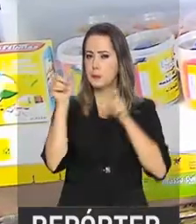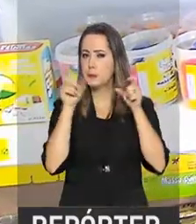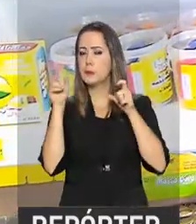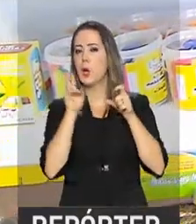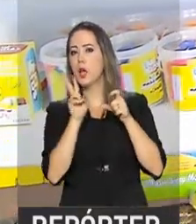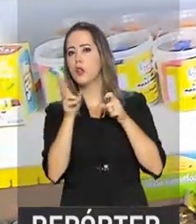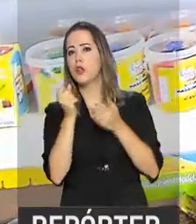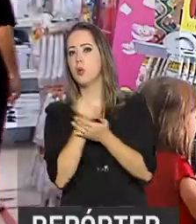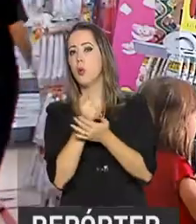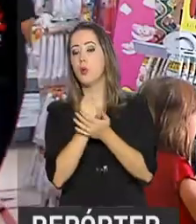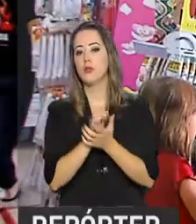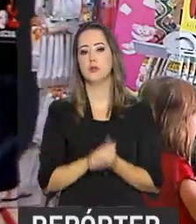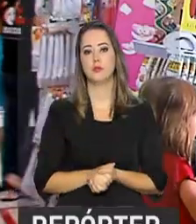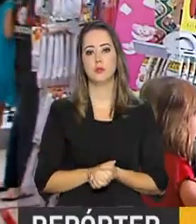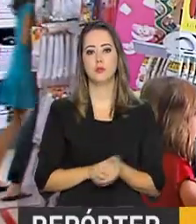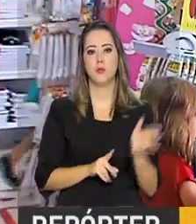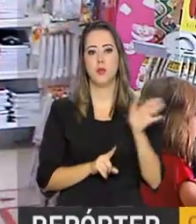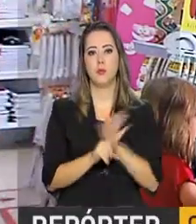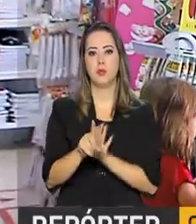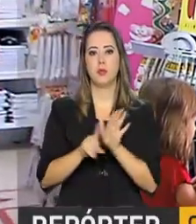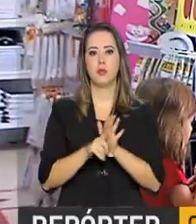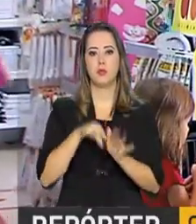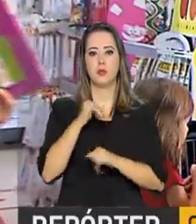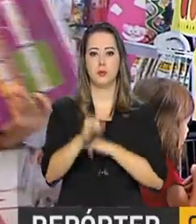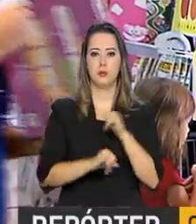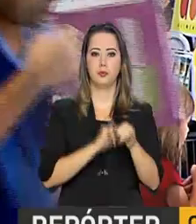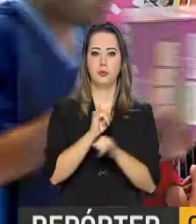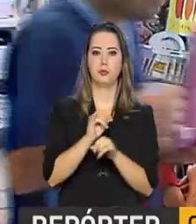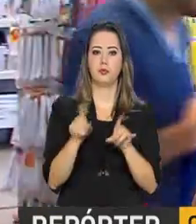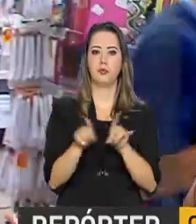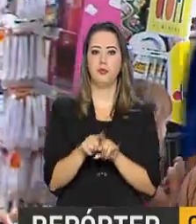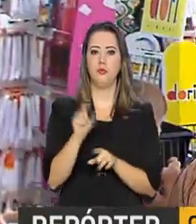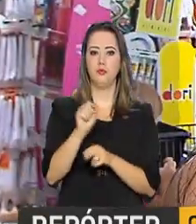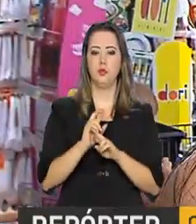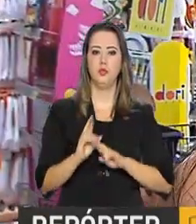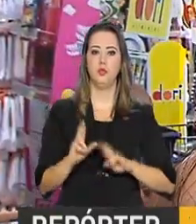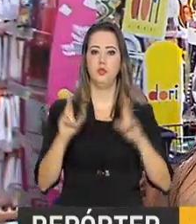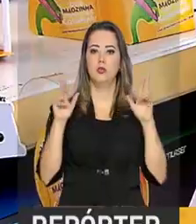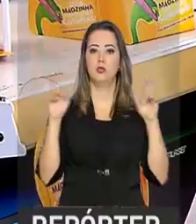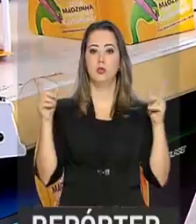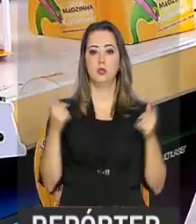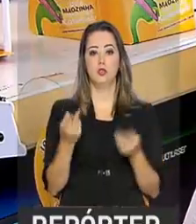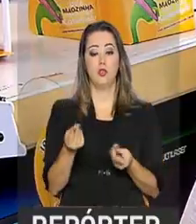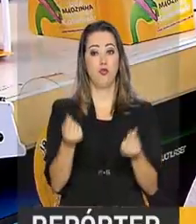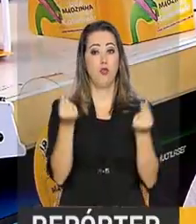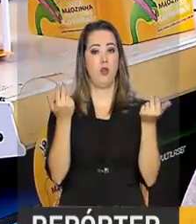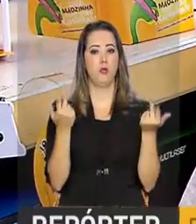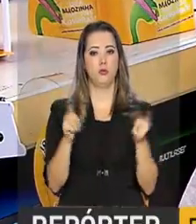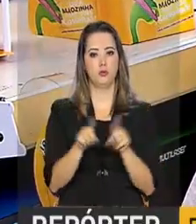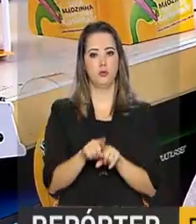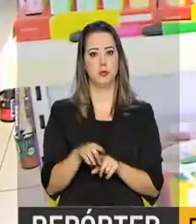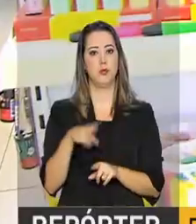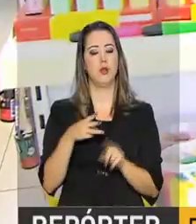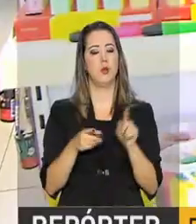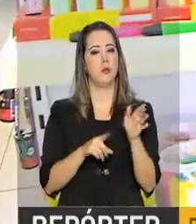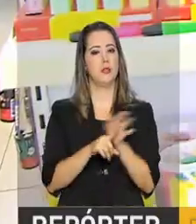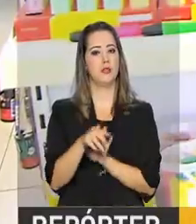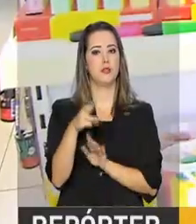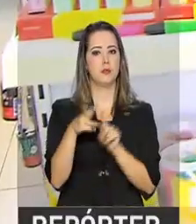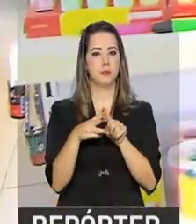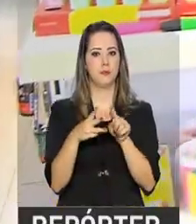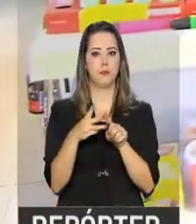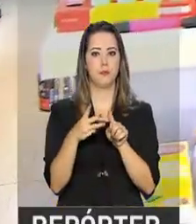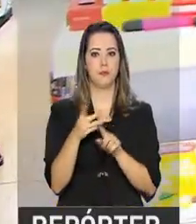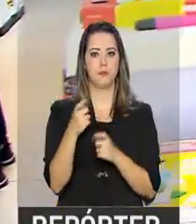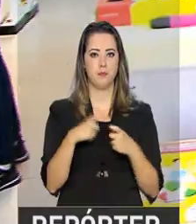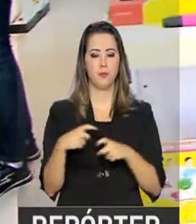escolar é uma pesquisada na internet sobre a diferença entre papelarias costumo pesquisar em três lojas e não é só